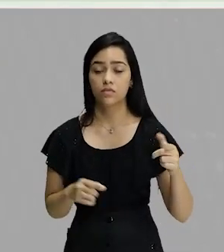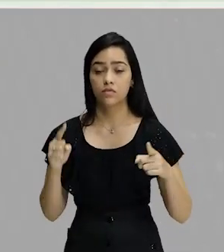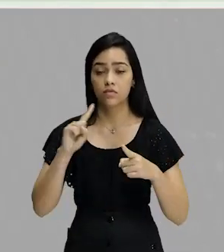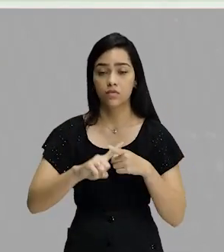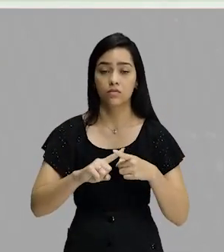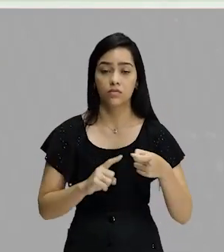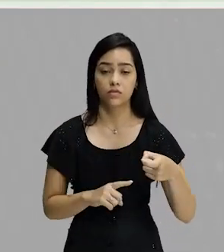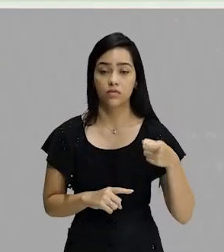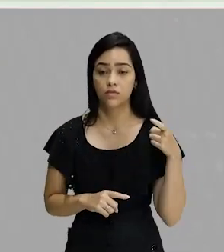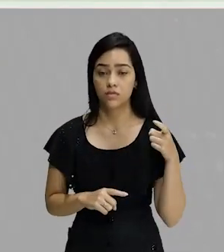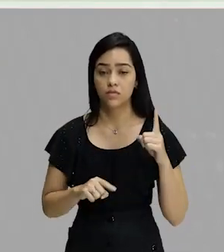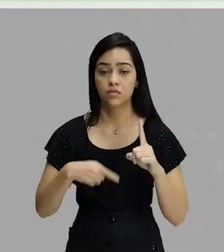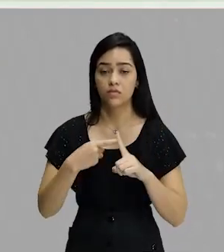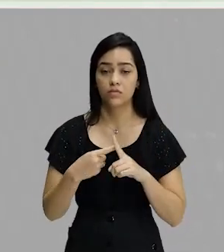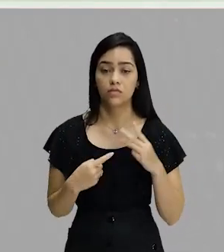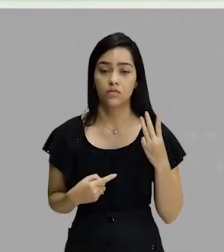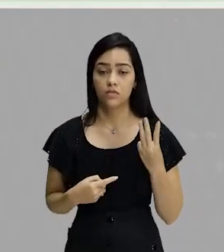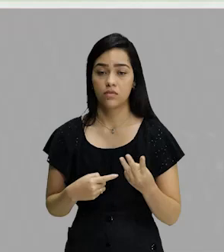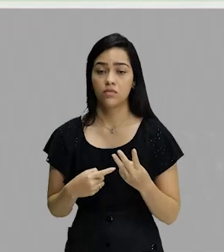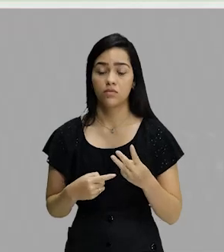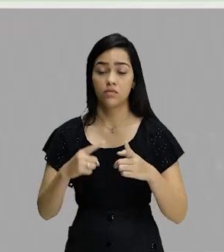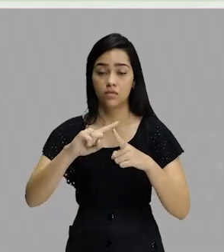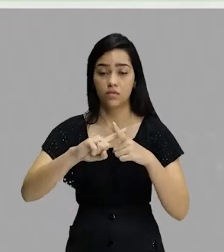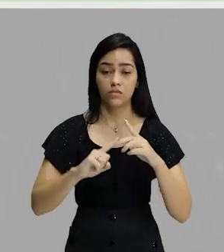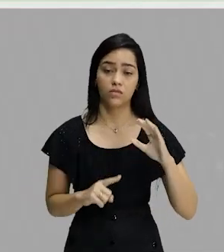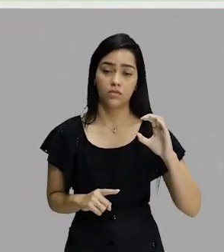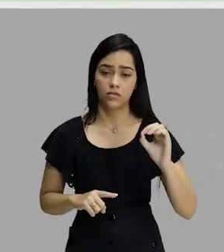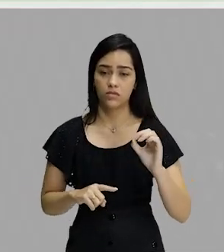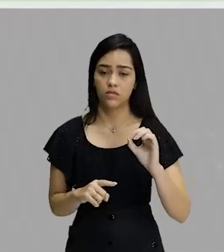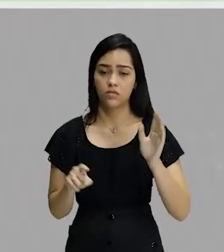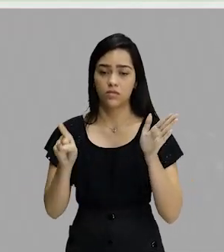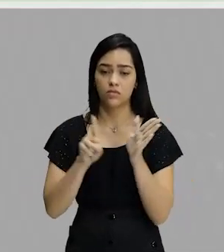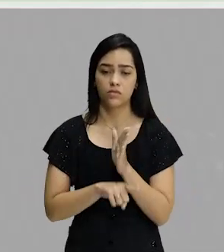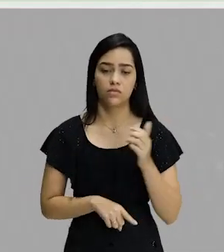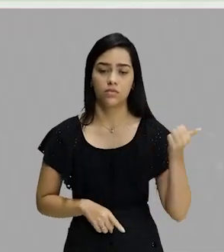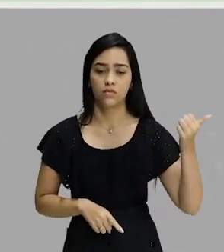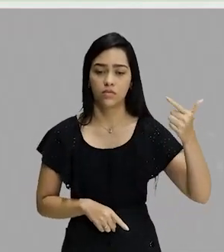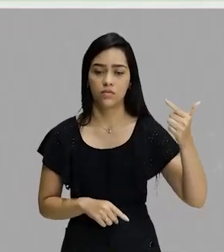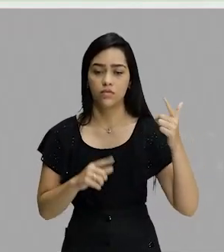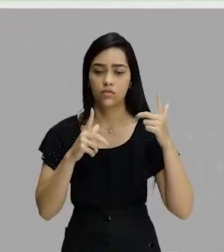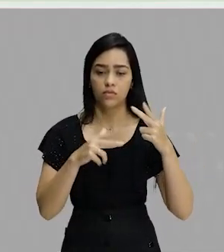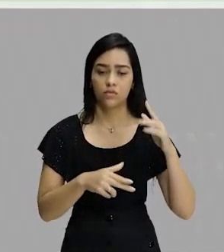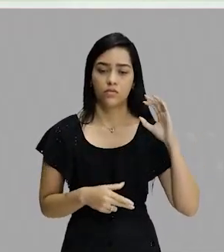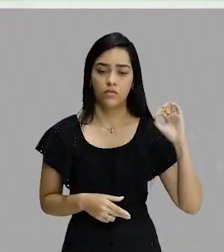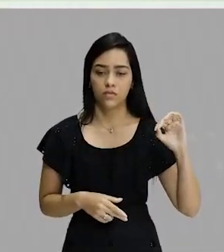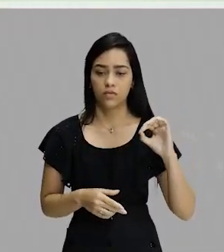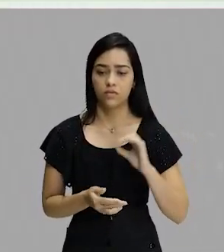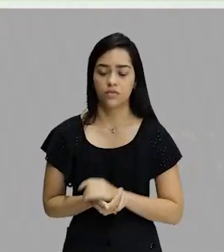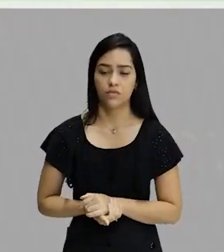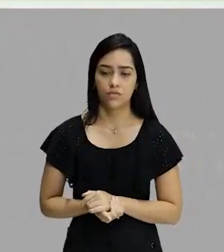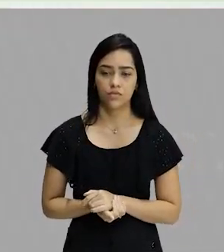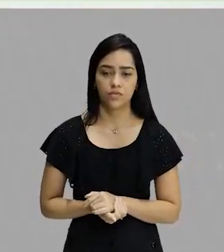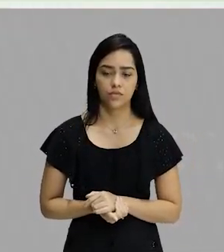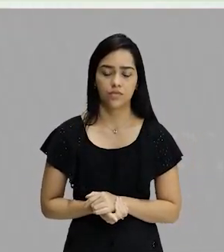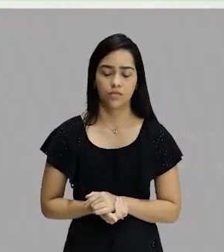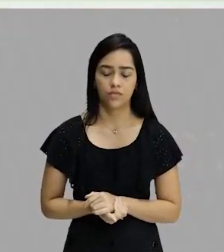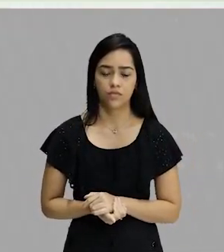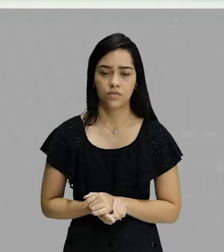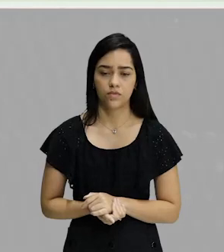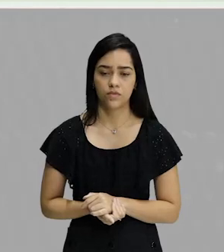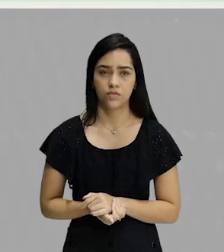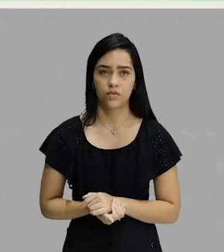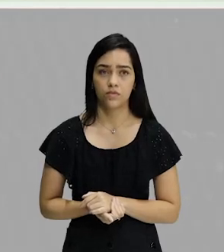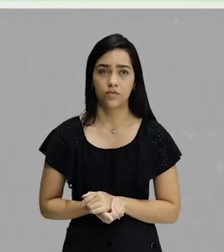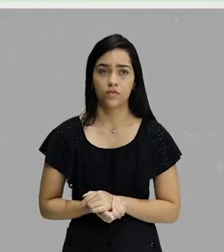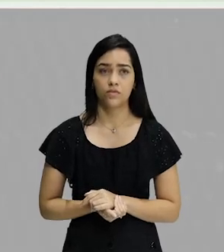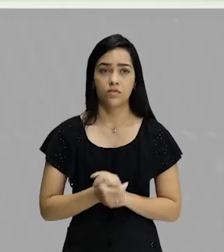vezes x mais 3 vezes 0 menos 12 igual a 0. Certo? Corta